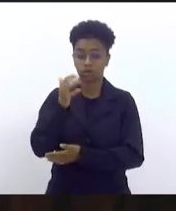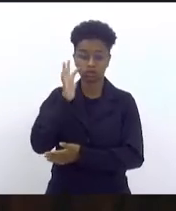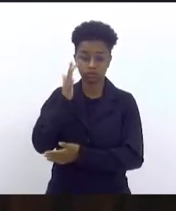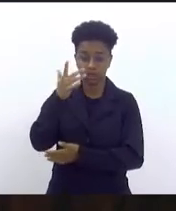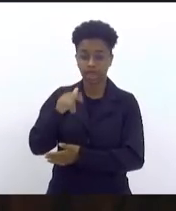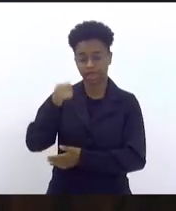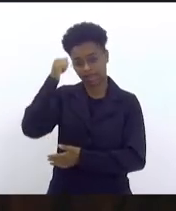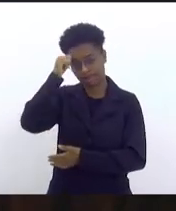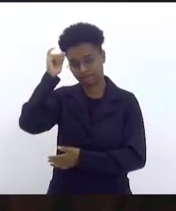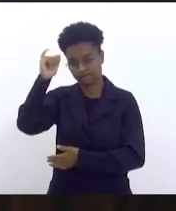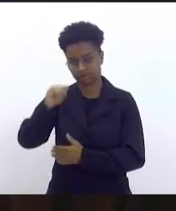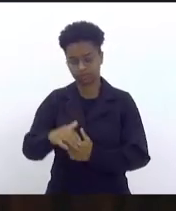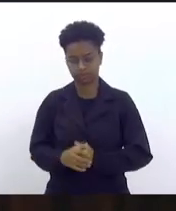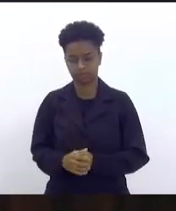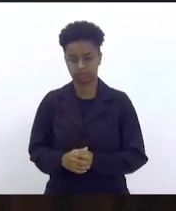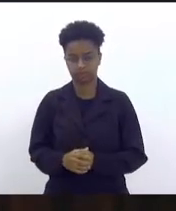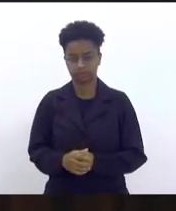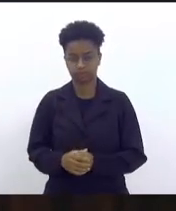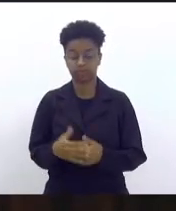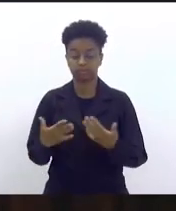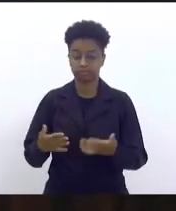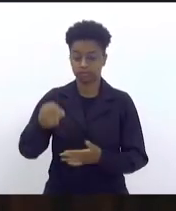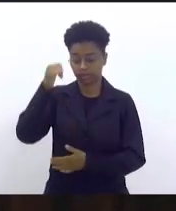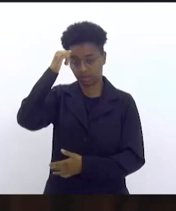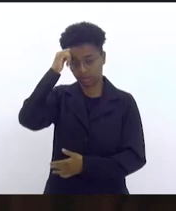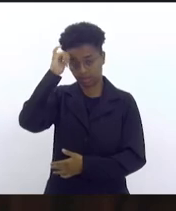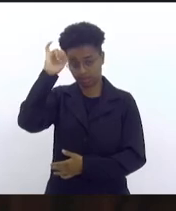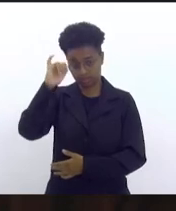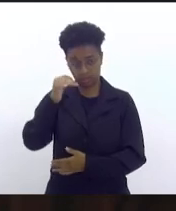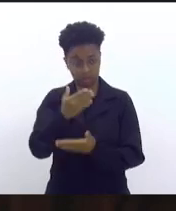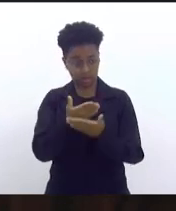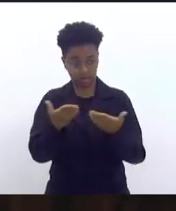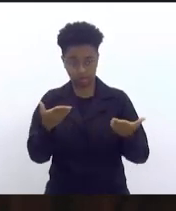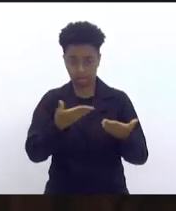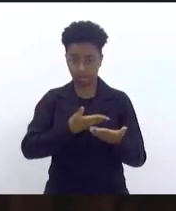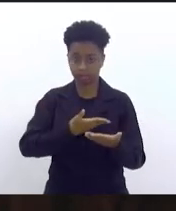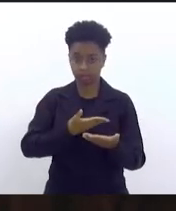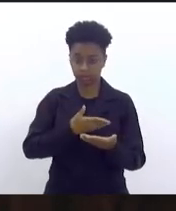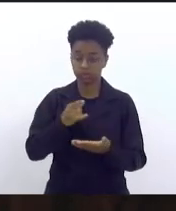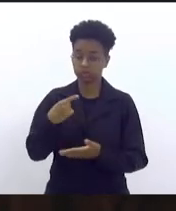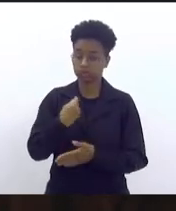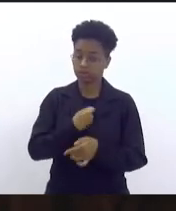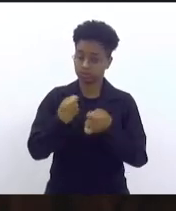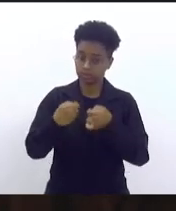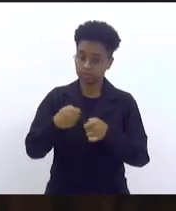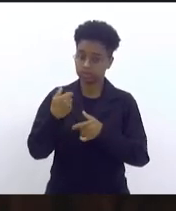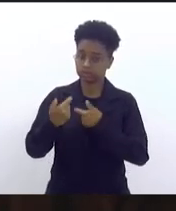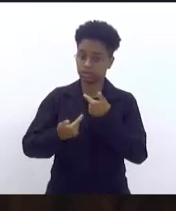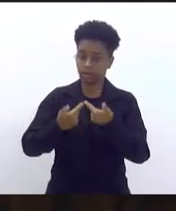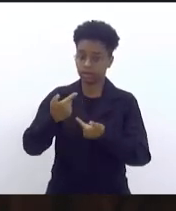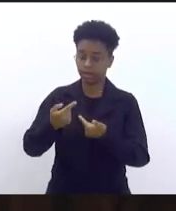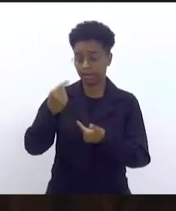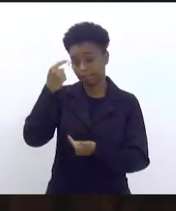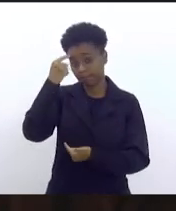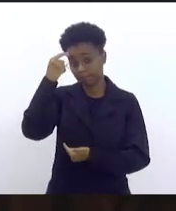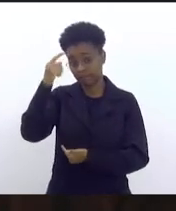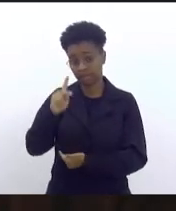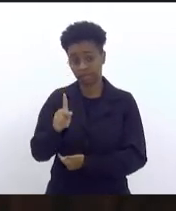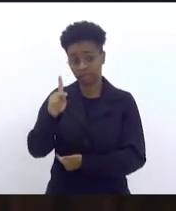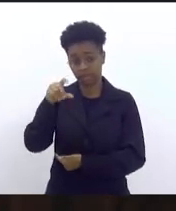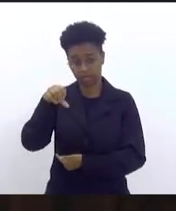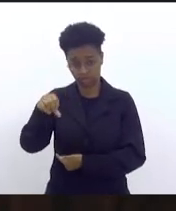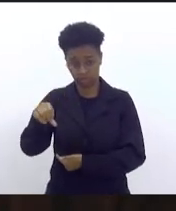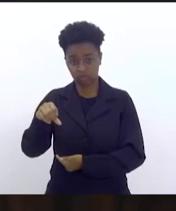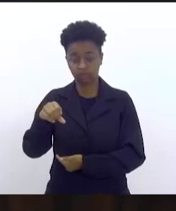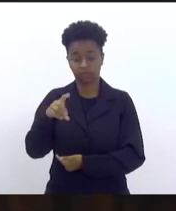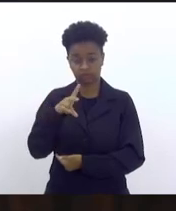é a prevenção e a prevenir minhas amigas meus amigos é a gente trabalhar com a ideia de que o K9 vai